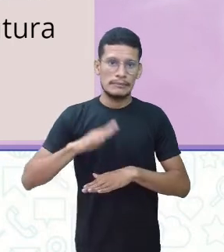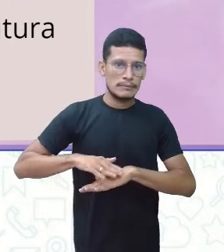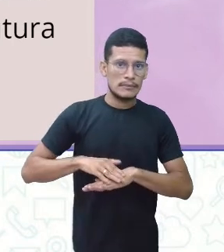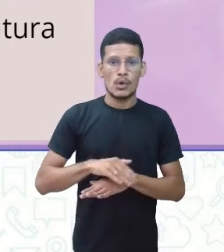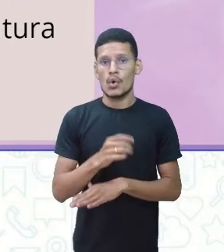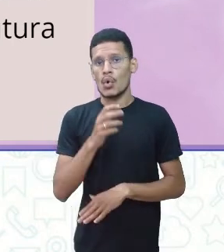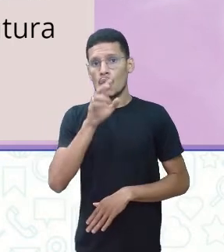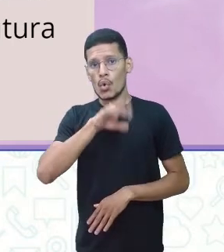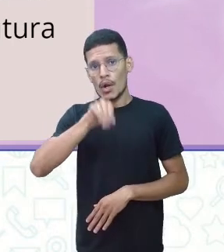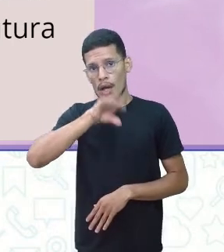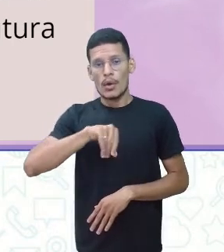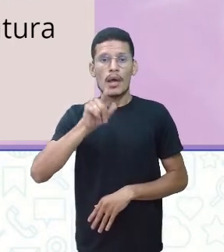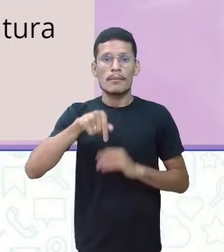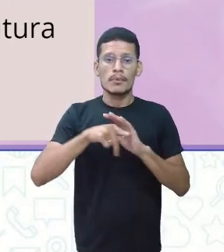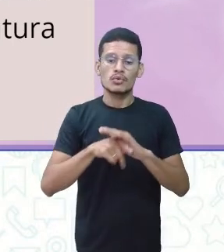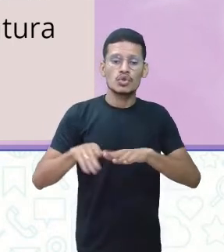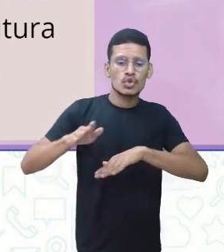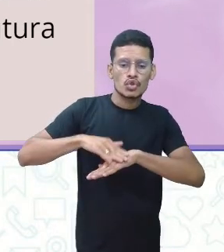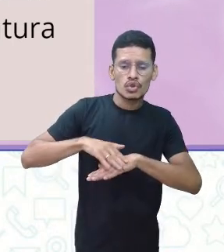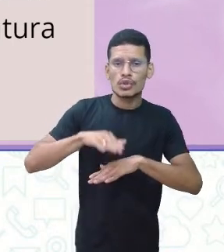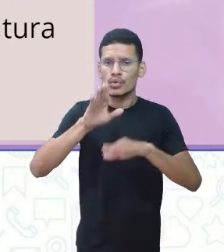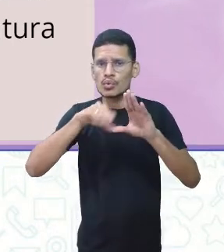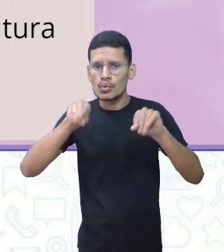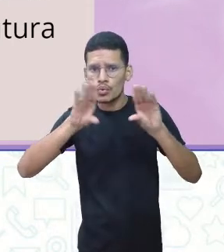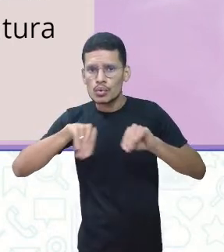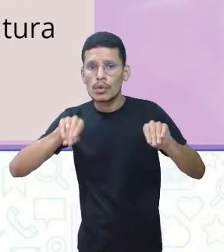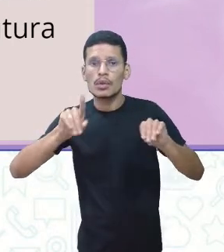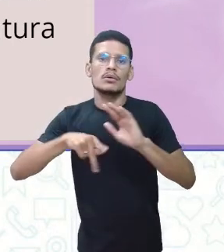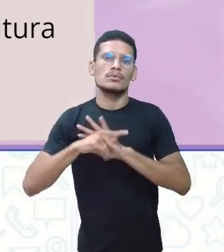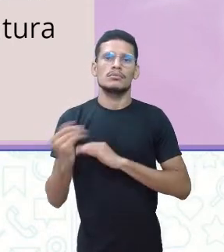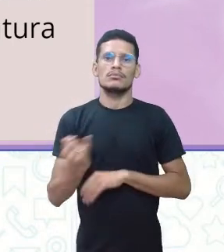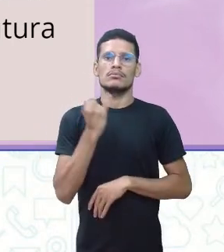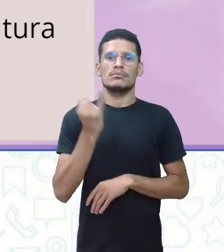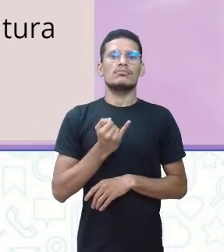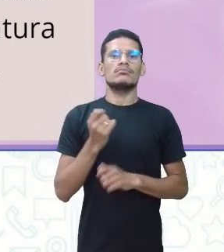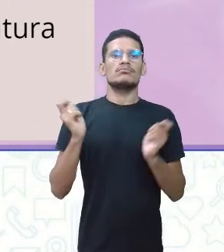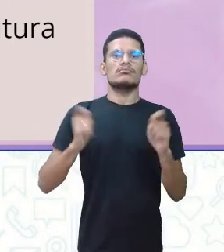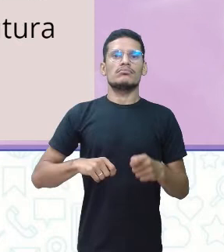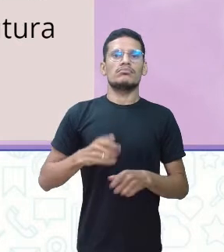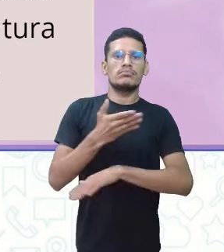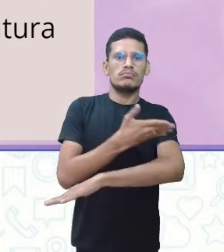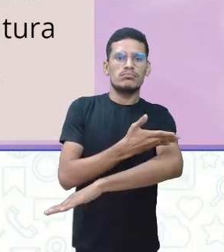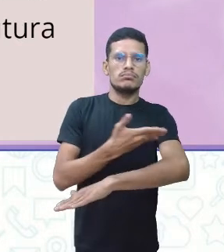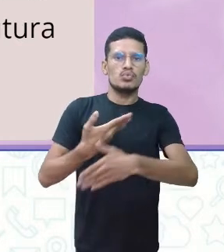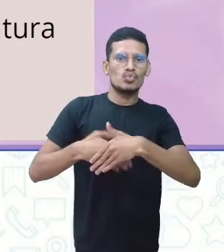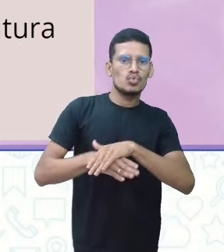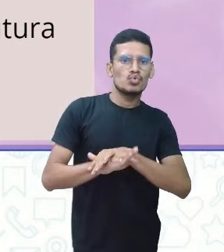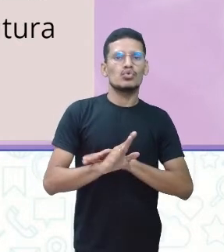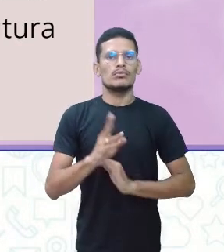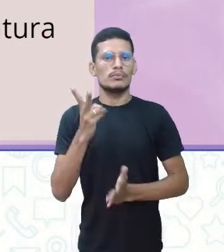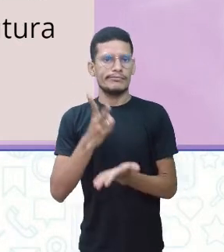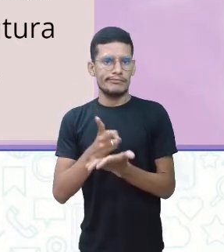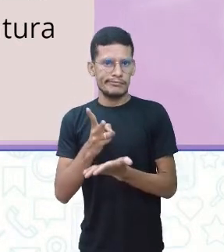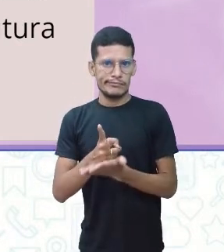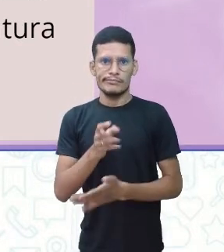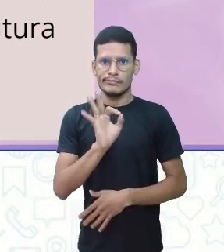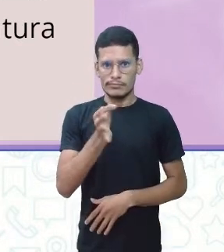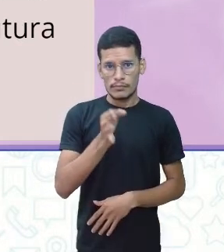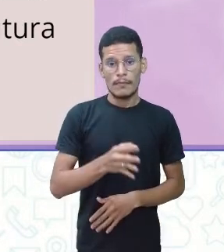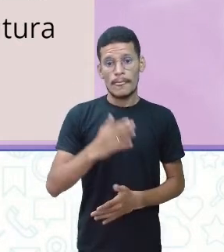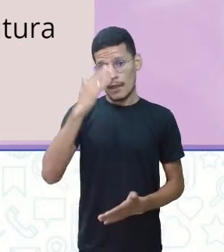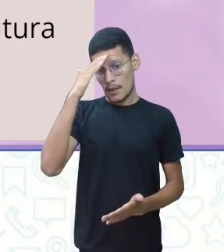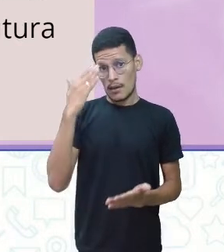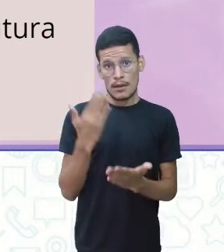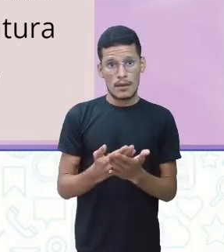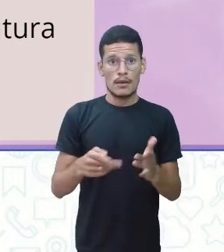de contar e ouvir histórias foi muito importante para a permanência dos costumes, das crenças